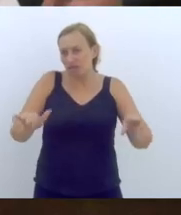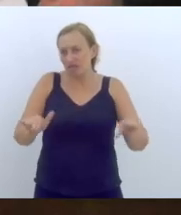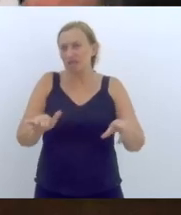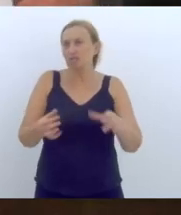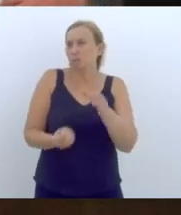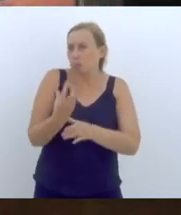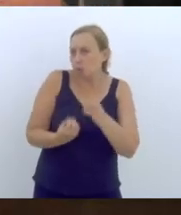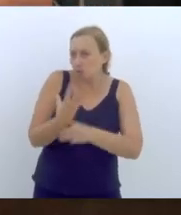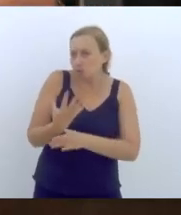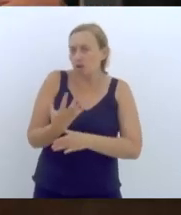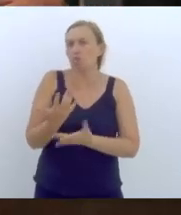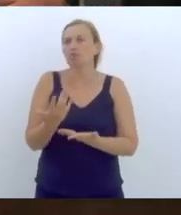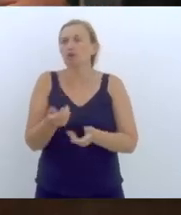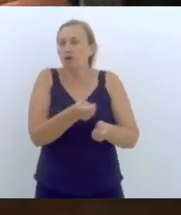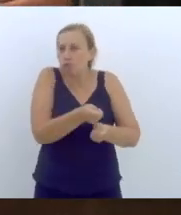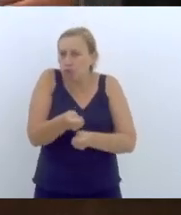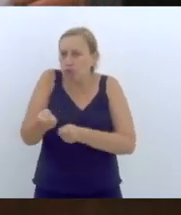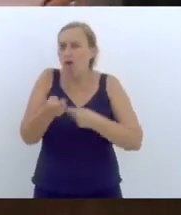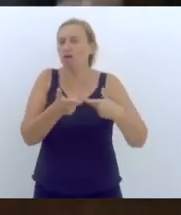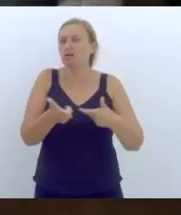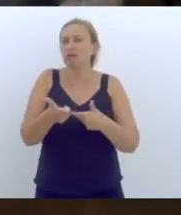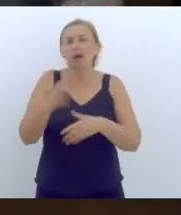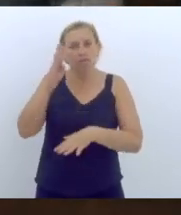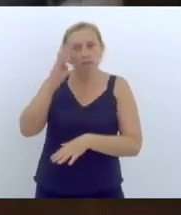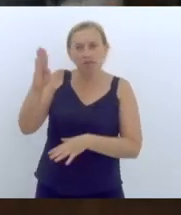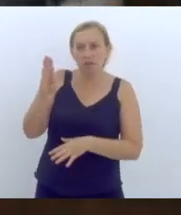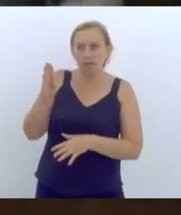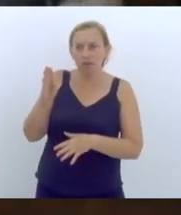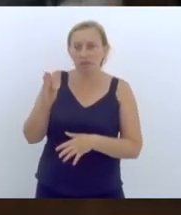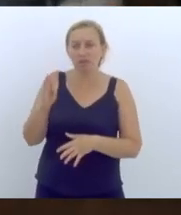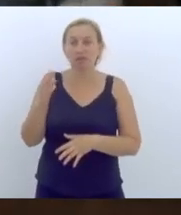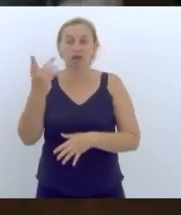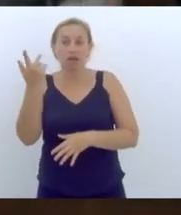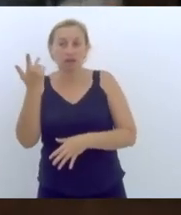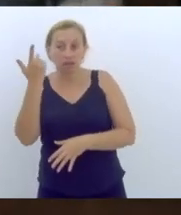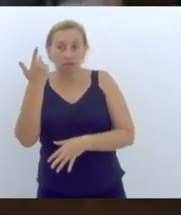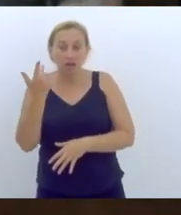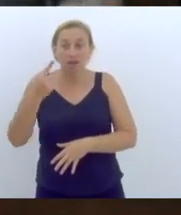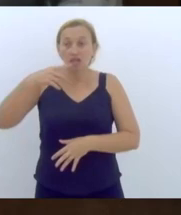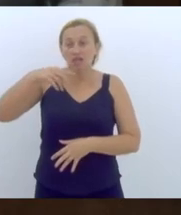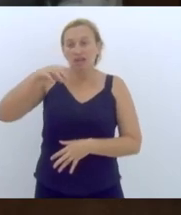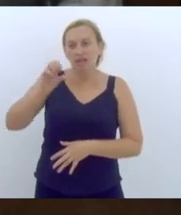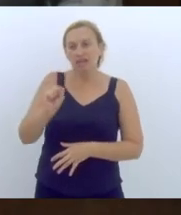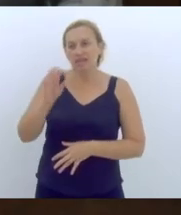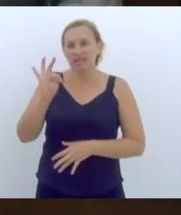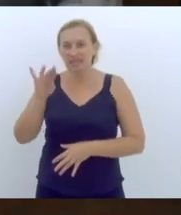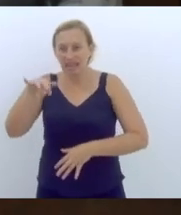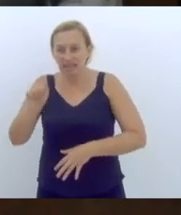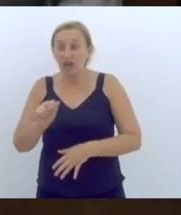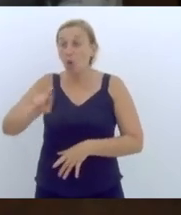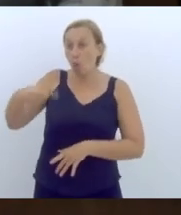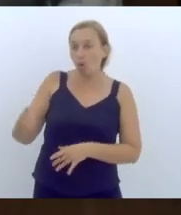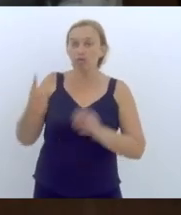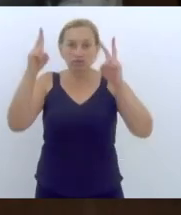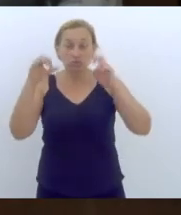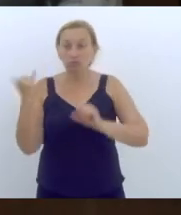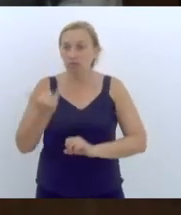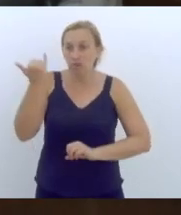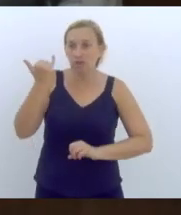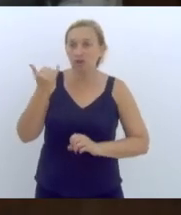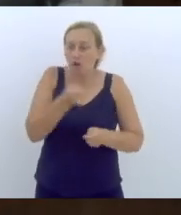produções de fertilizantes, especialmente aqueles de natureza sintética. Um outro ponto importante é que